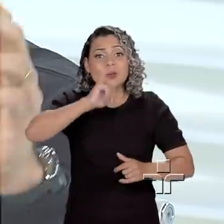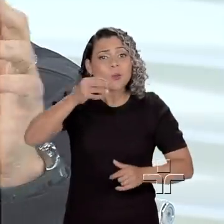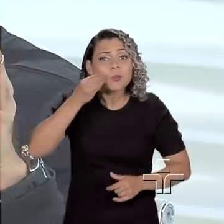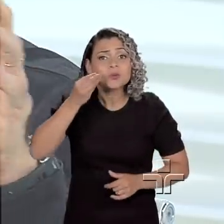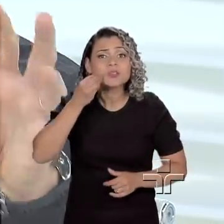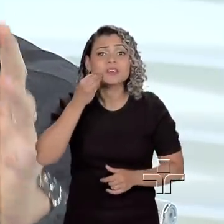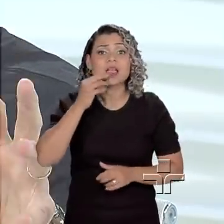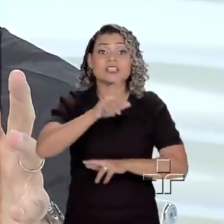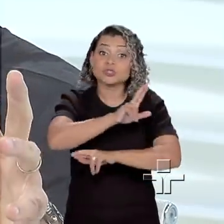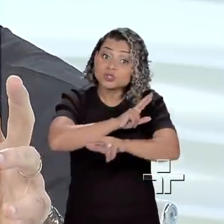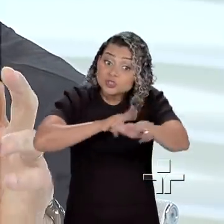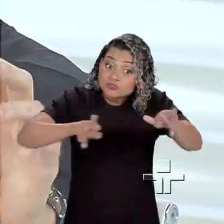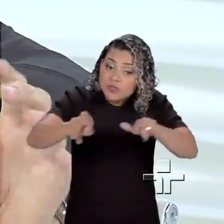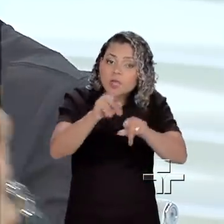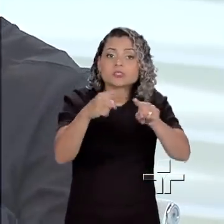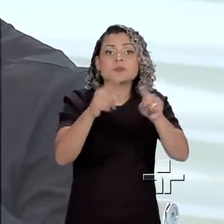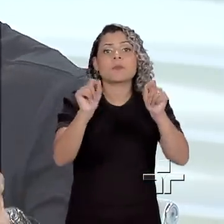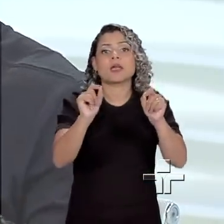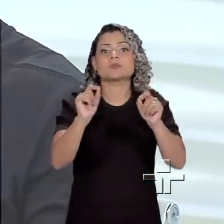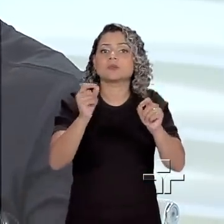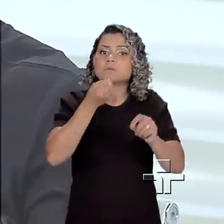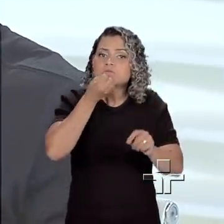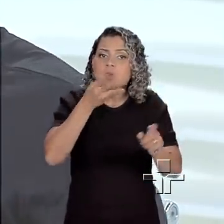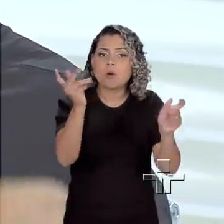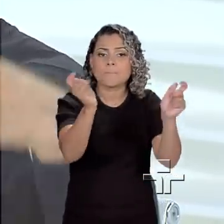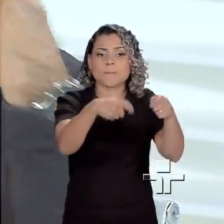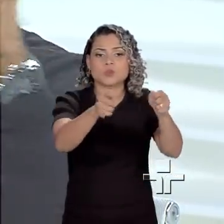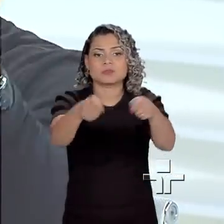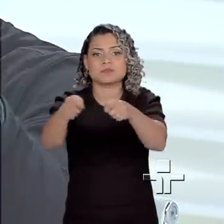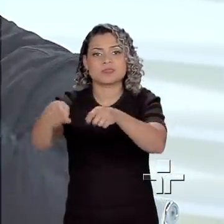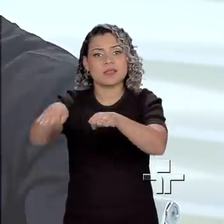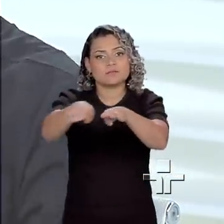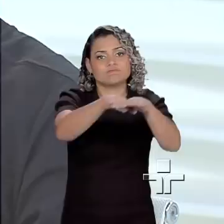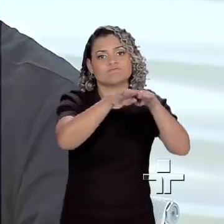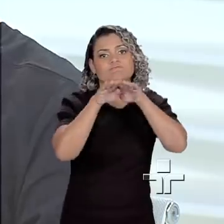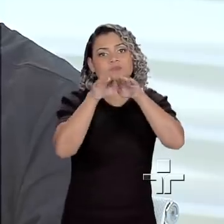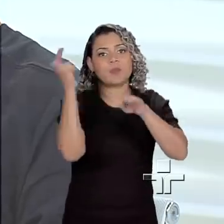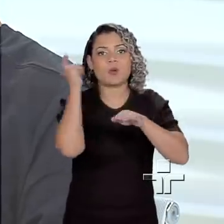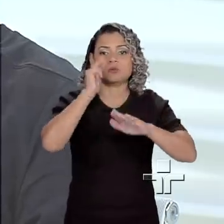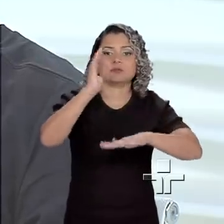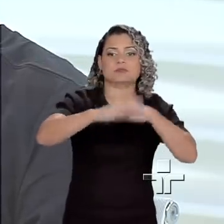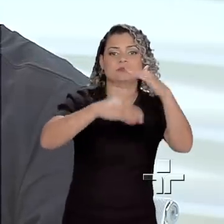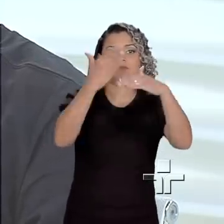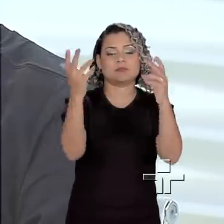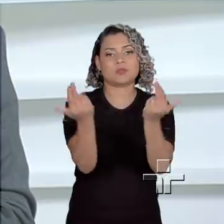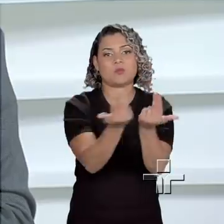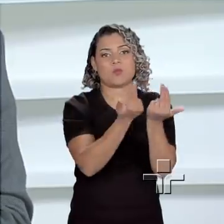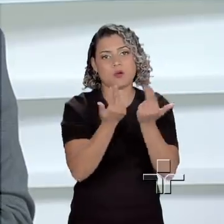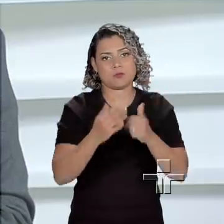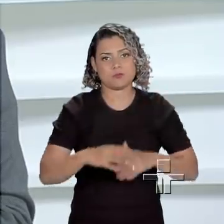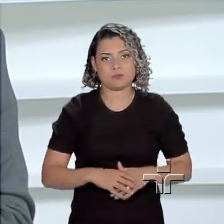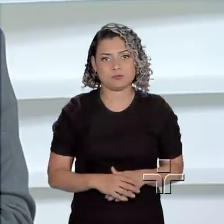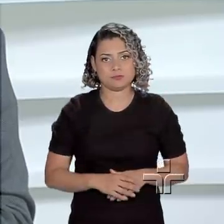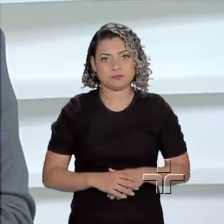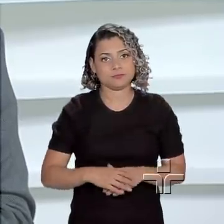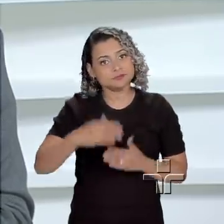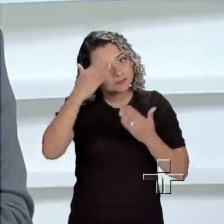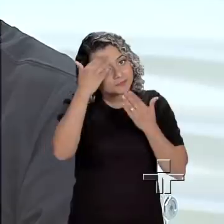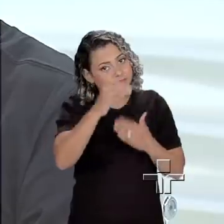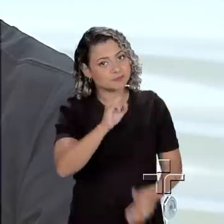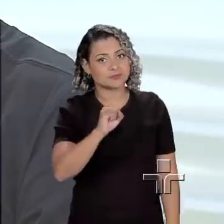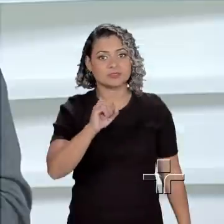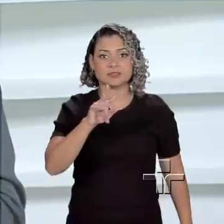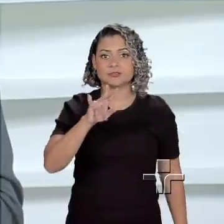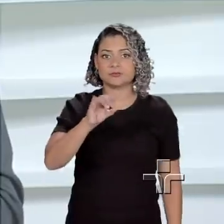oportunidades diferentes dentro de suas possibilidades para se tornar mais igual. Muito obrigado, Silvio.